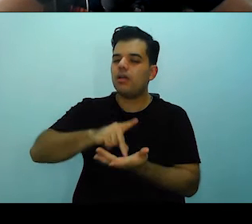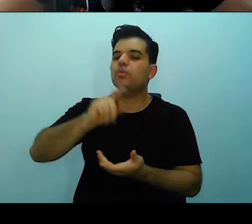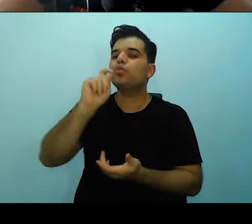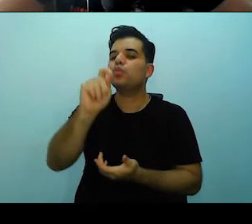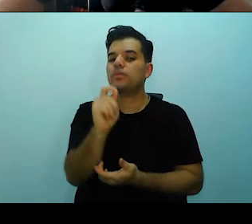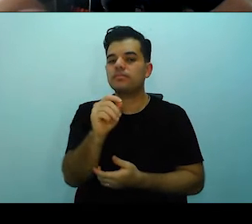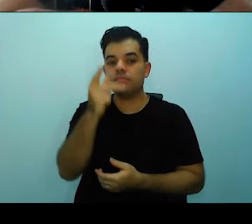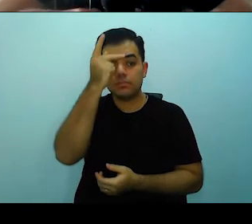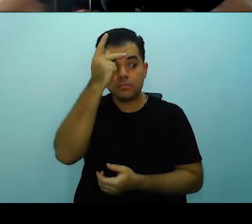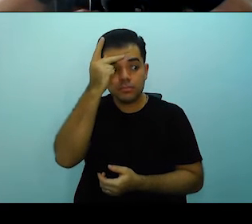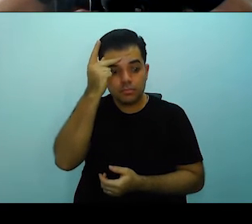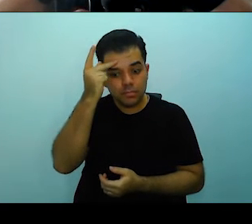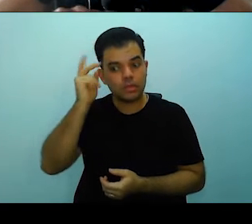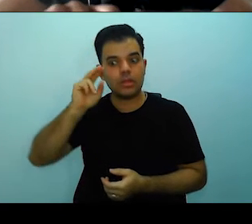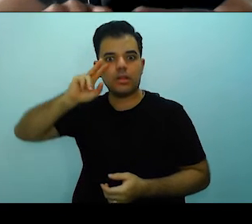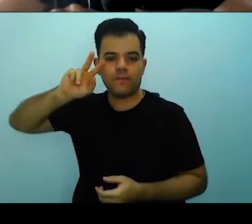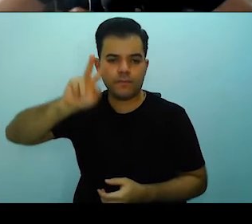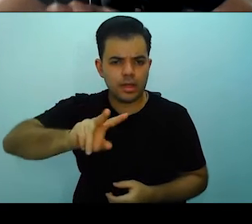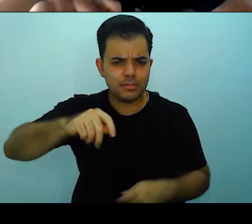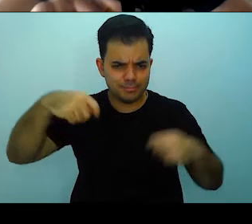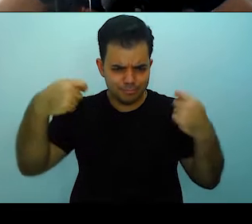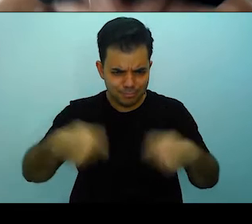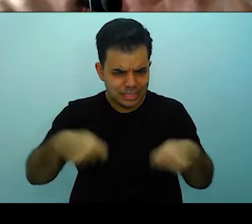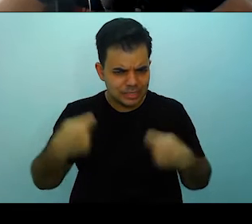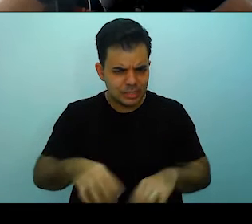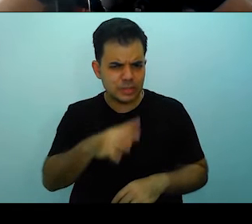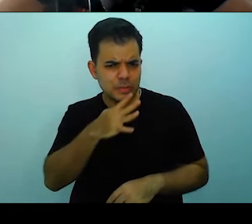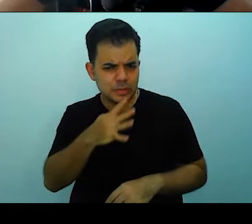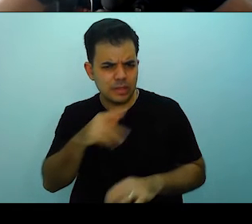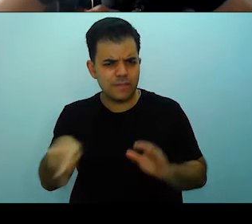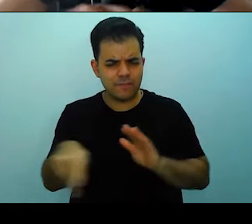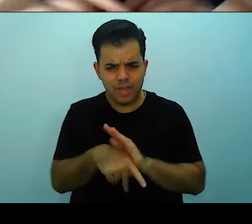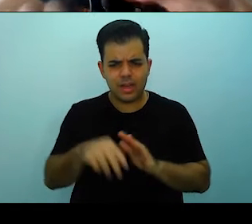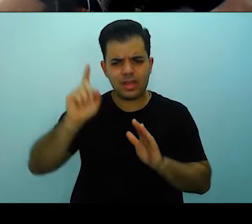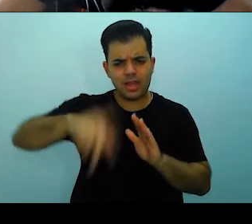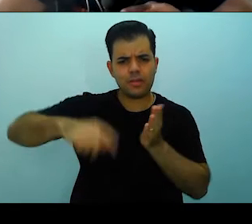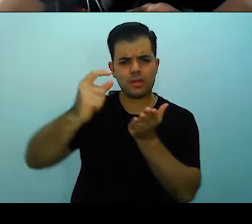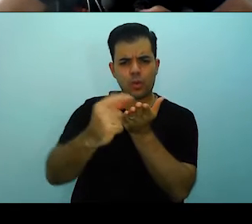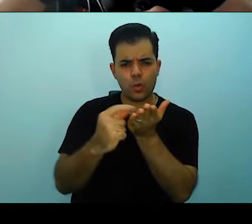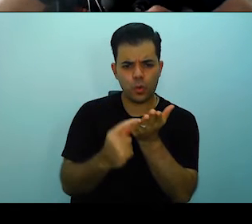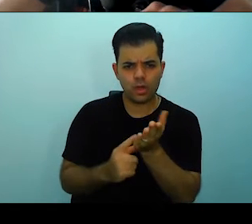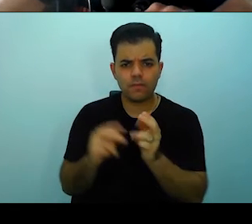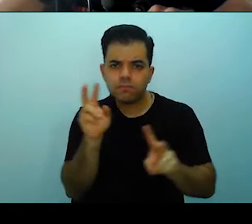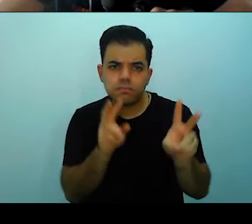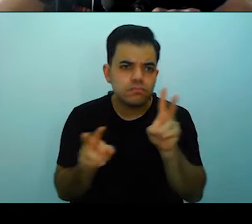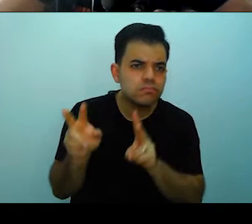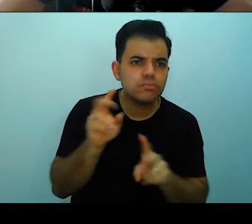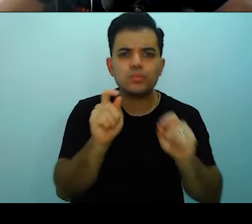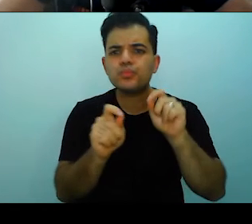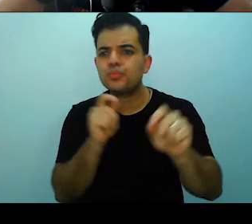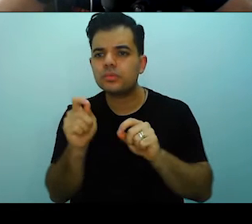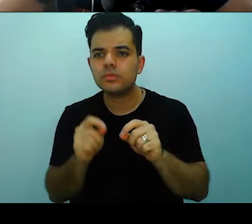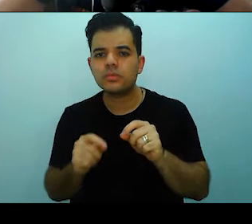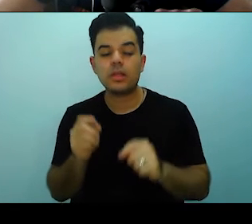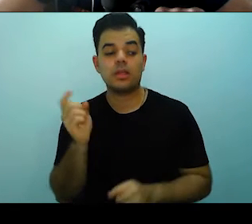que enxerga, ela não precisa conhecer a semântica dos componentes para poder interagir com uma interface. A pessoa